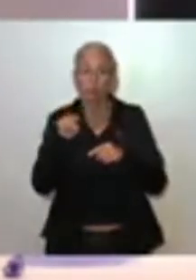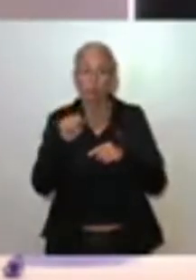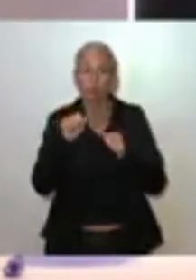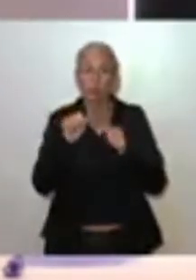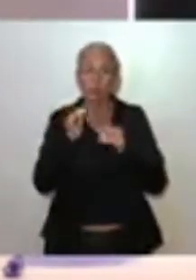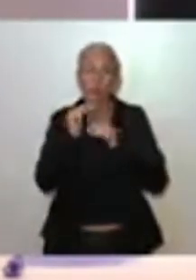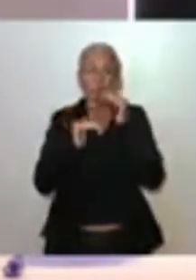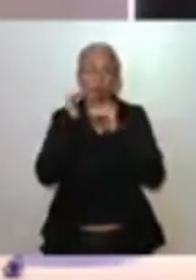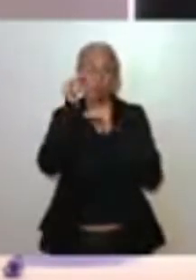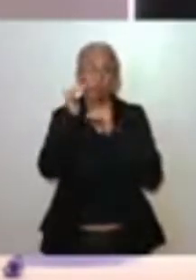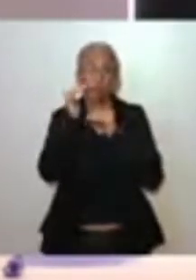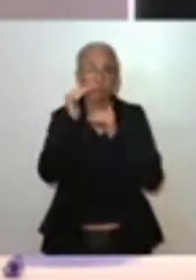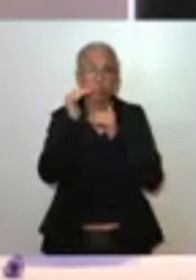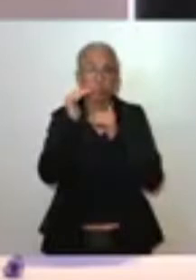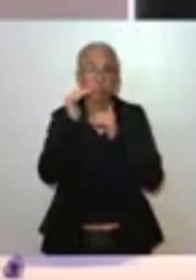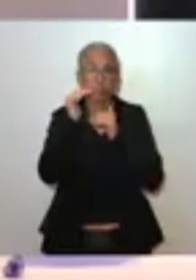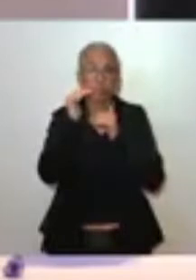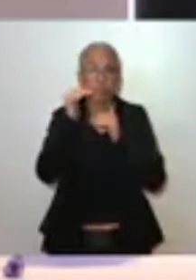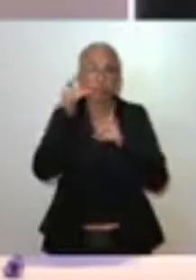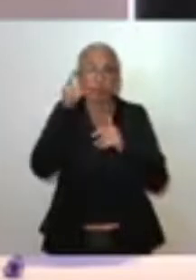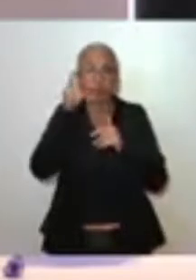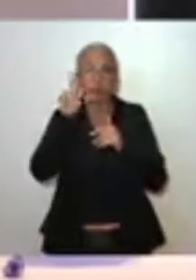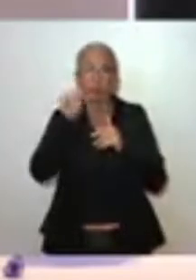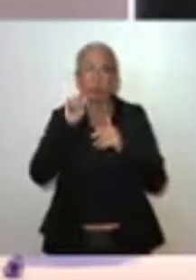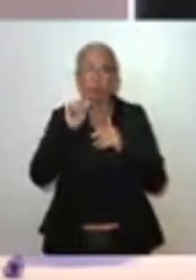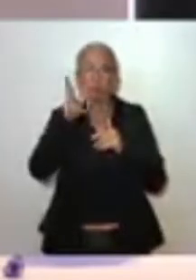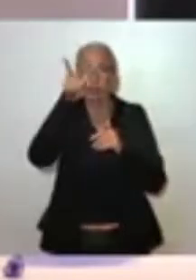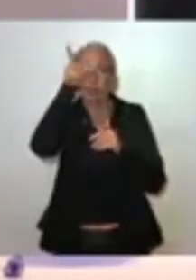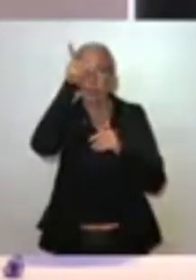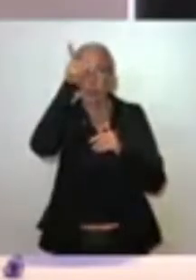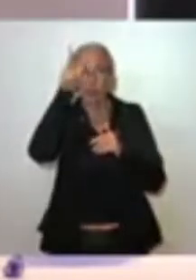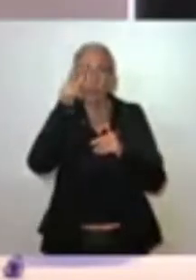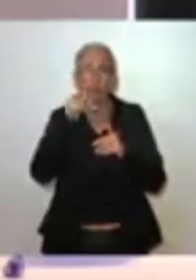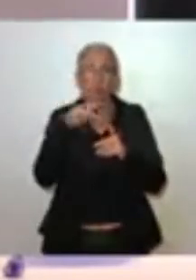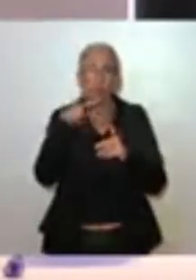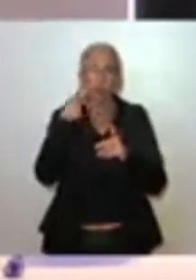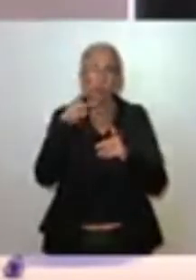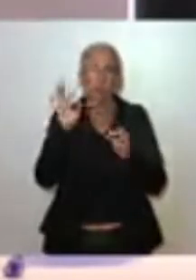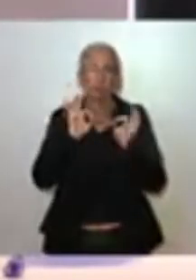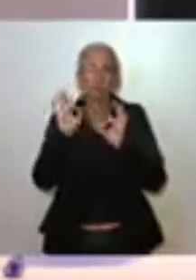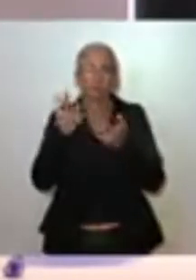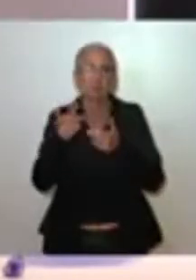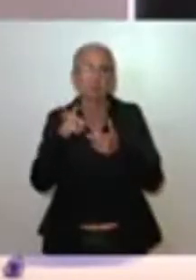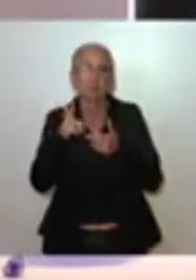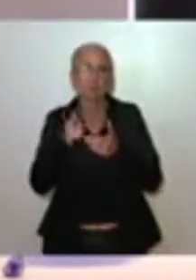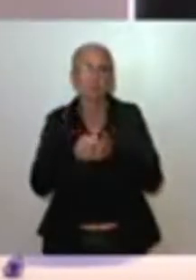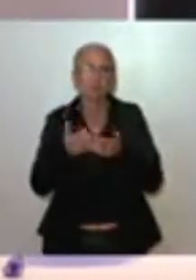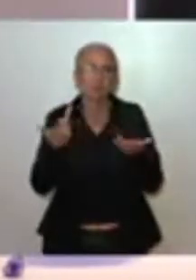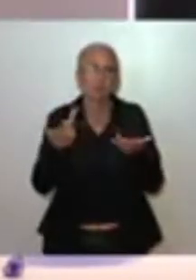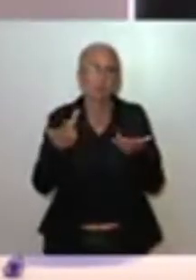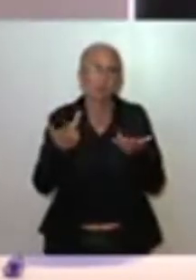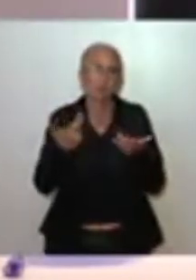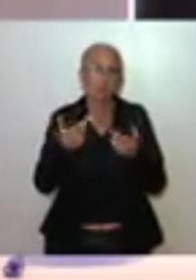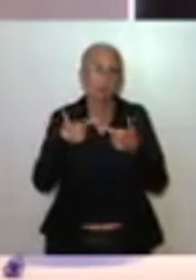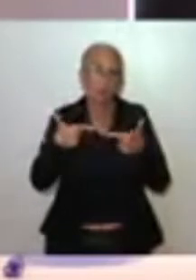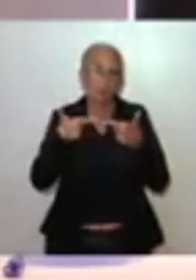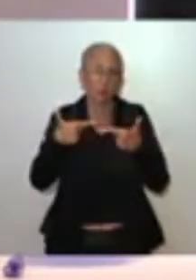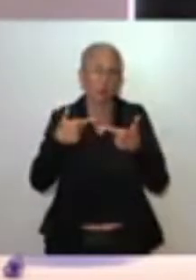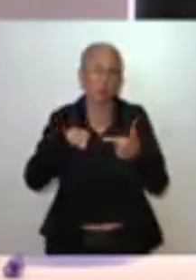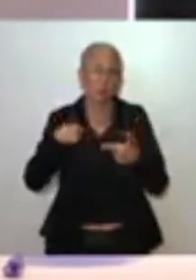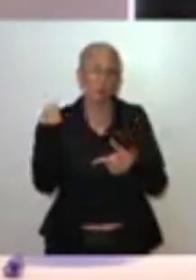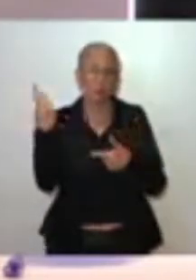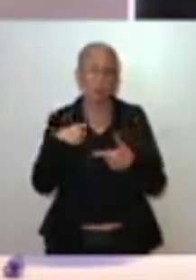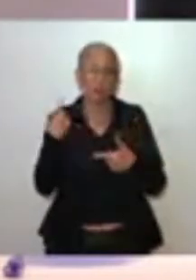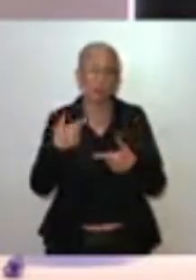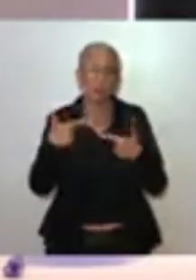uma wanshu alguém dirá não mais Alemanha no USA urna de papel hoje sorte a deles que não tiveram os problemas que nós